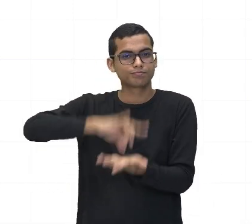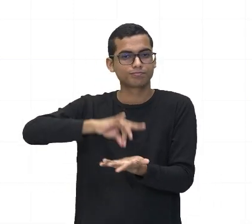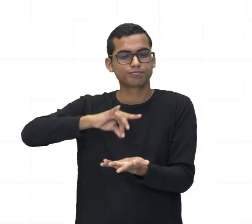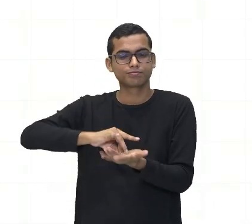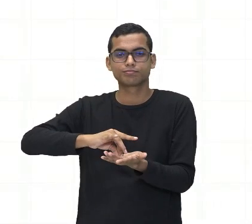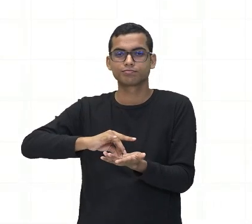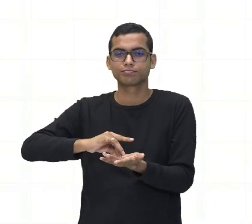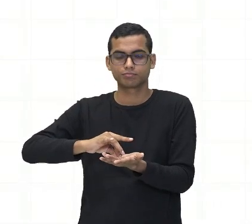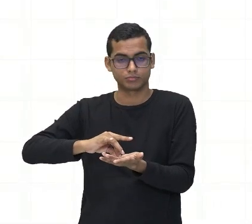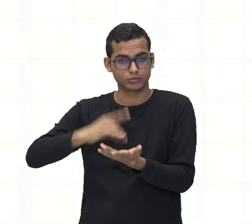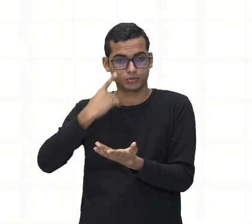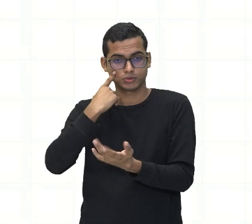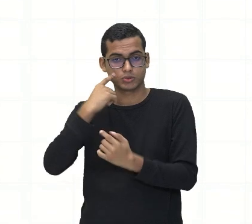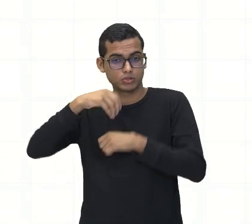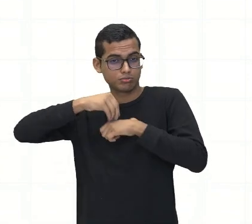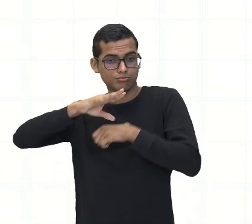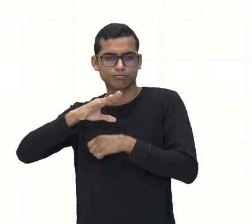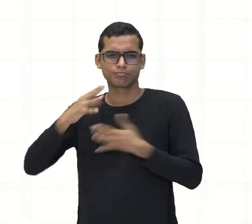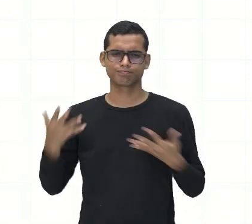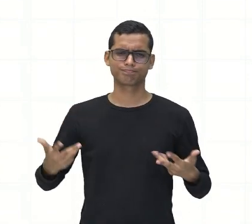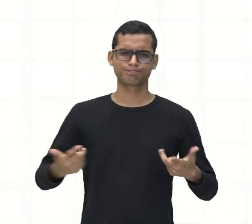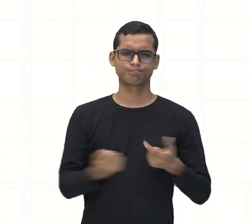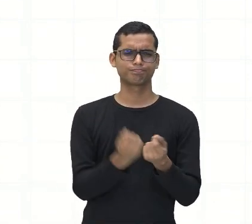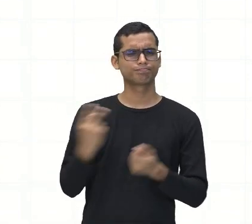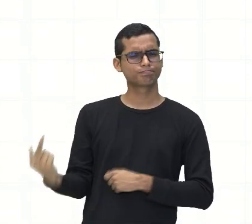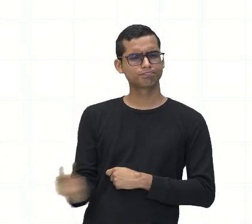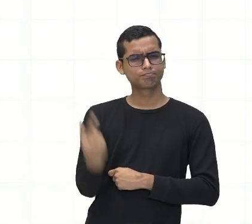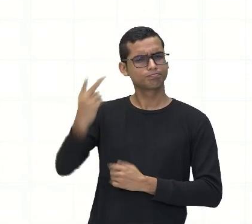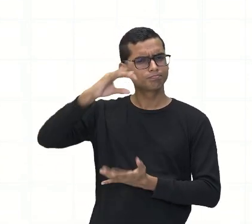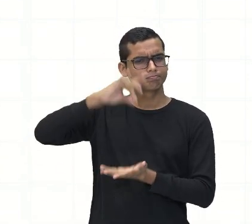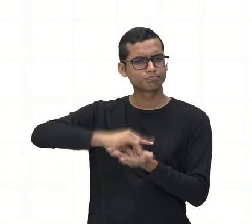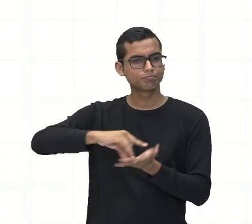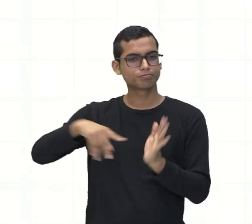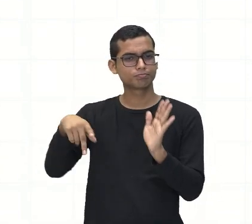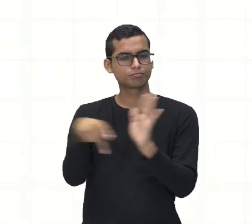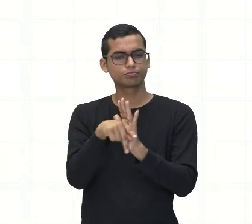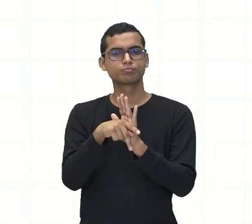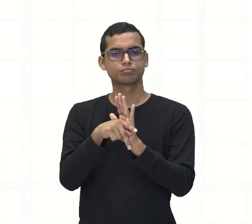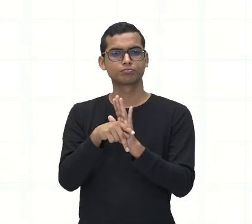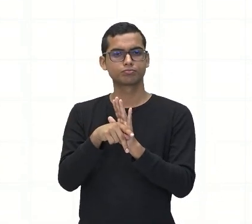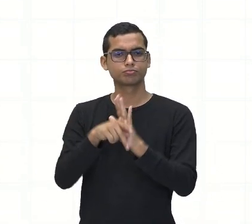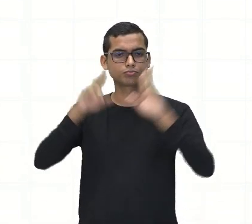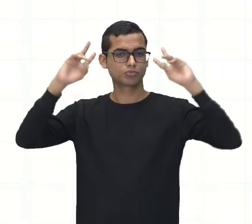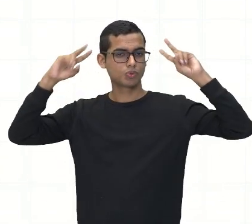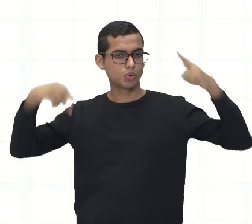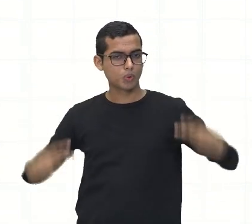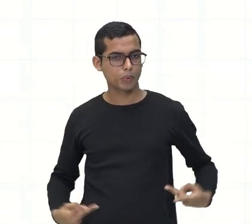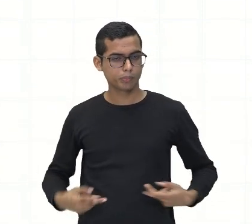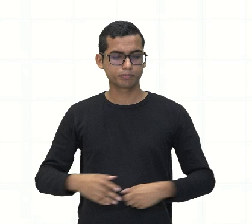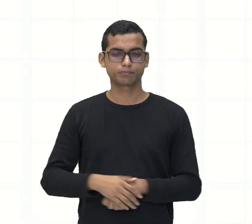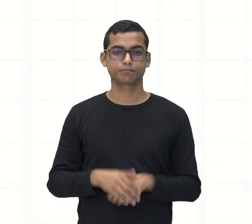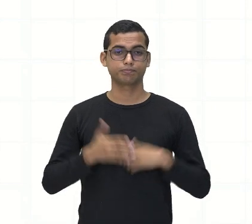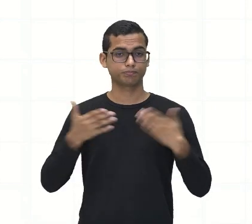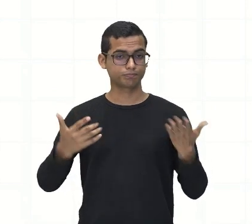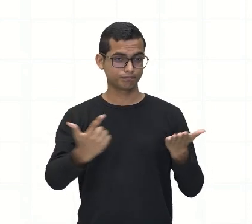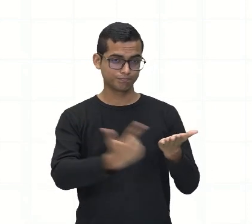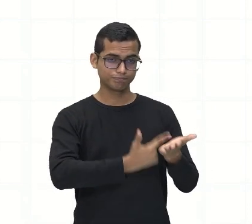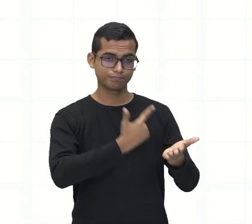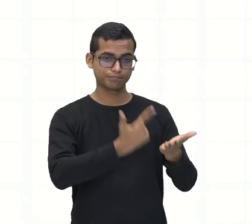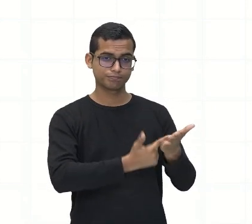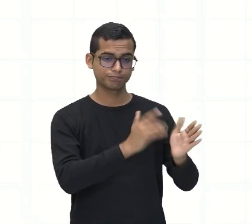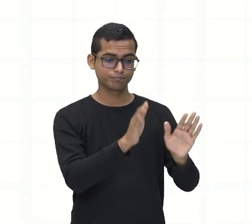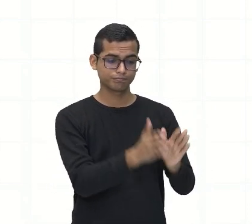entender que esses escritos e tradições, eles nos auxiliam